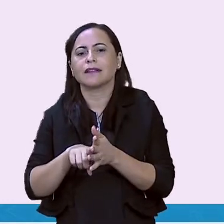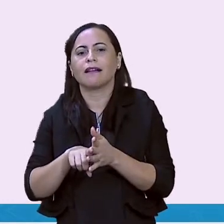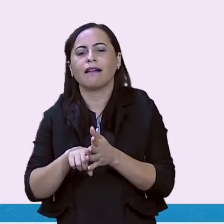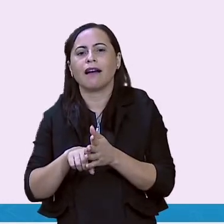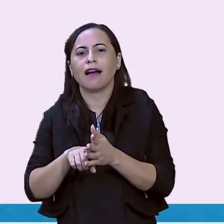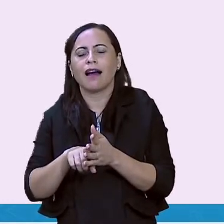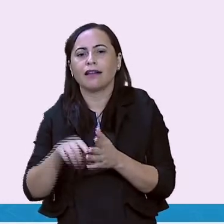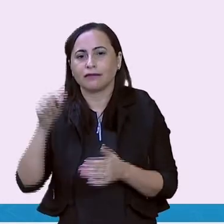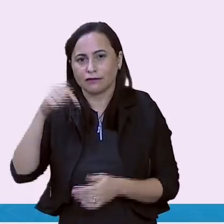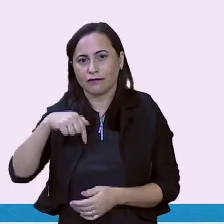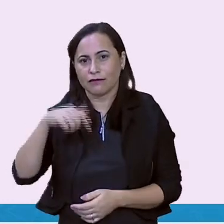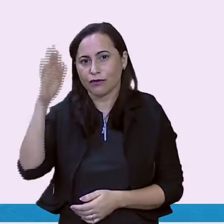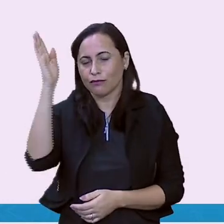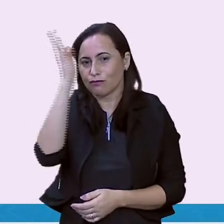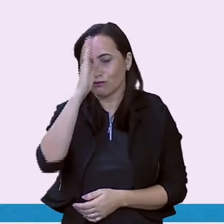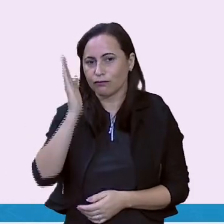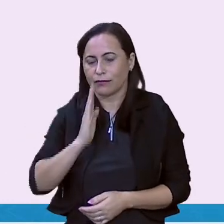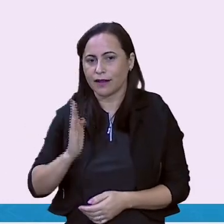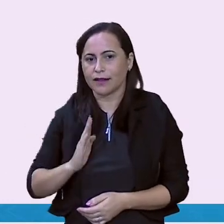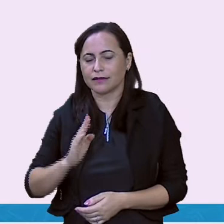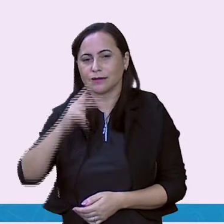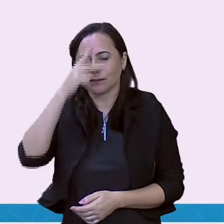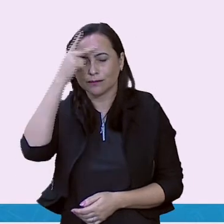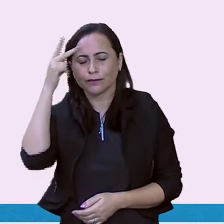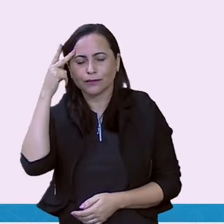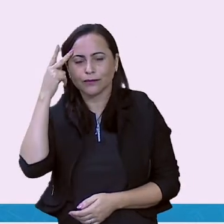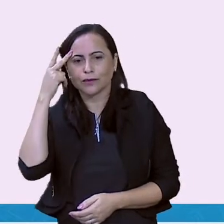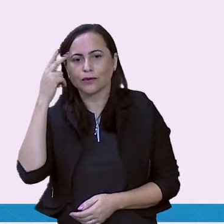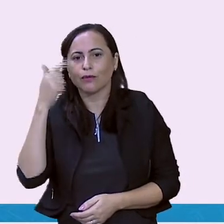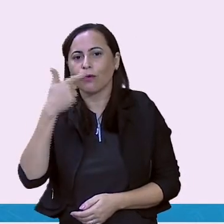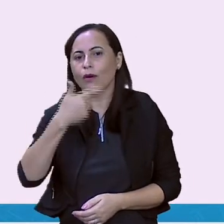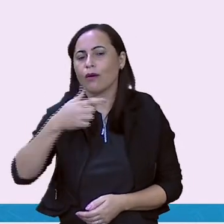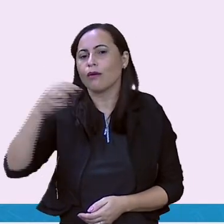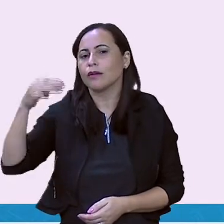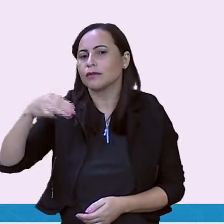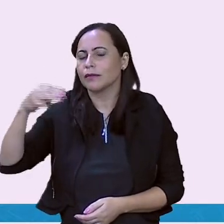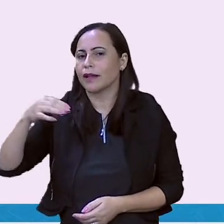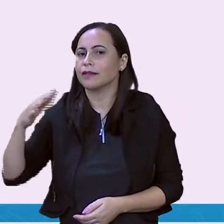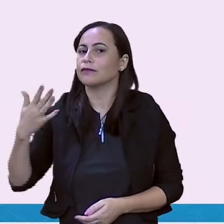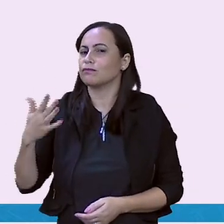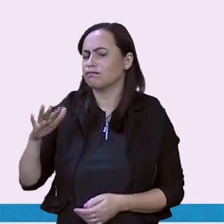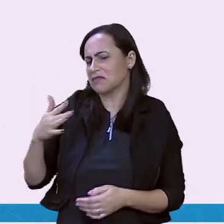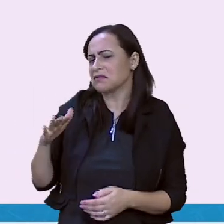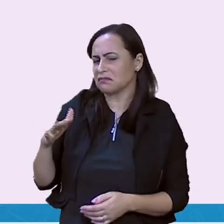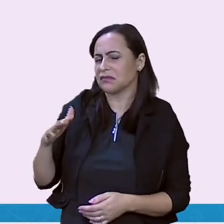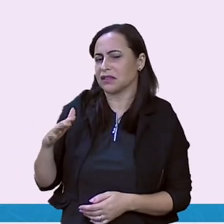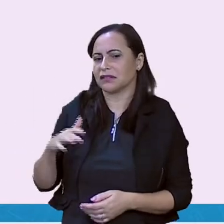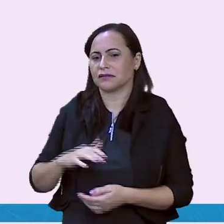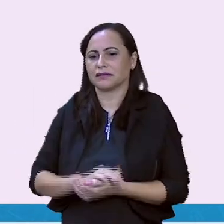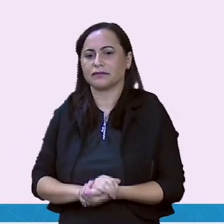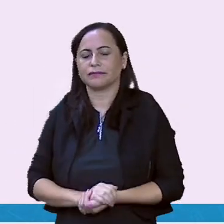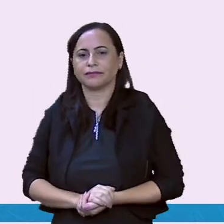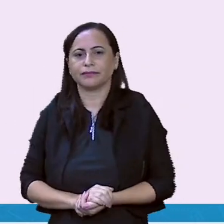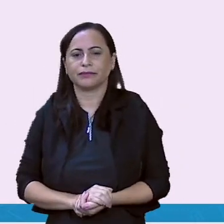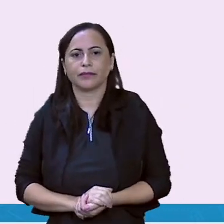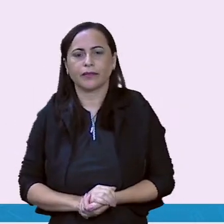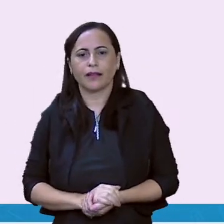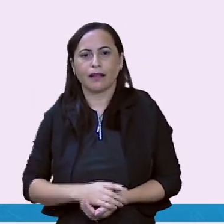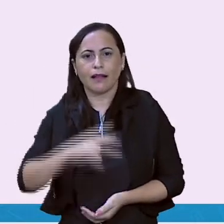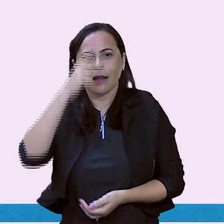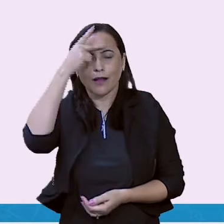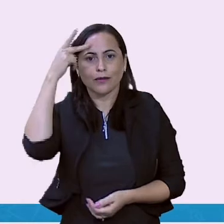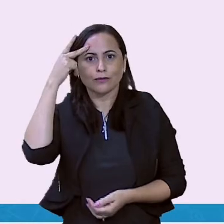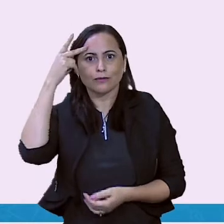entre uma média de altura que não passa de 2 metros de jeito nenhum. Que as pessoas muito altas